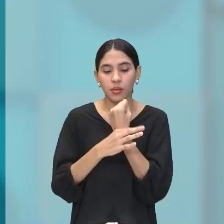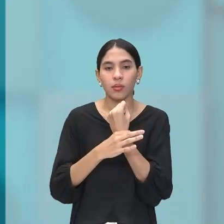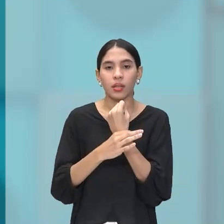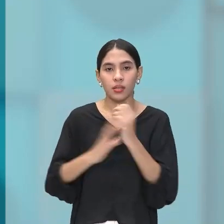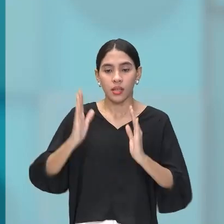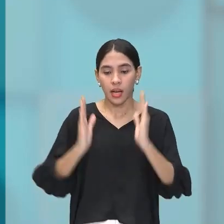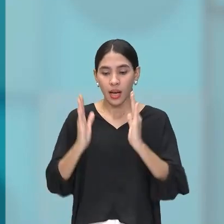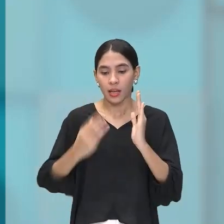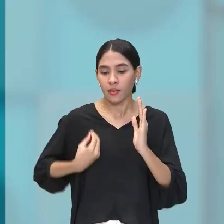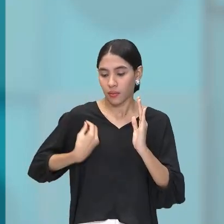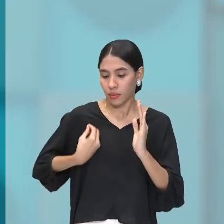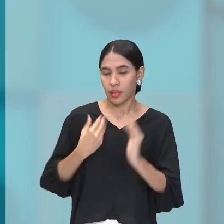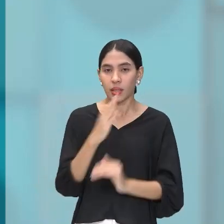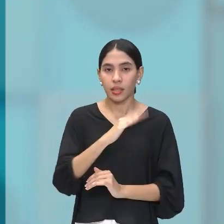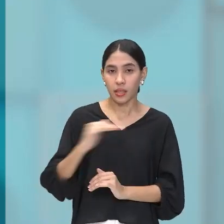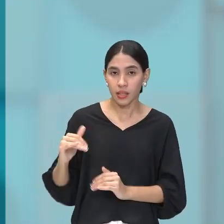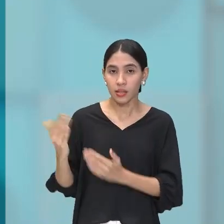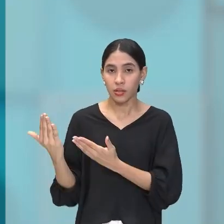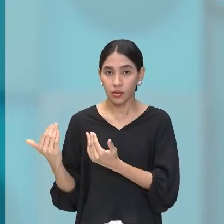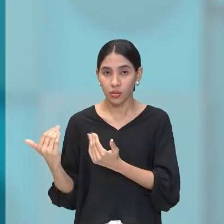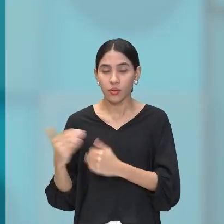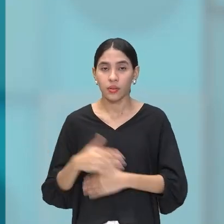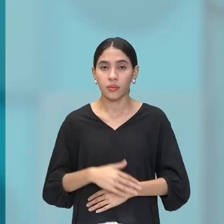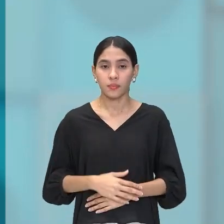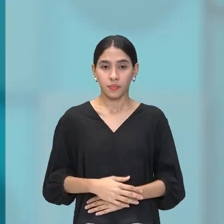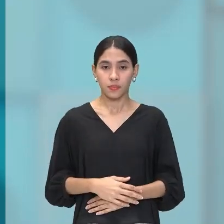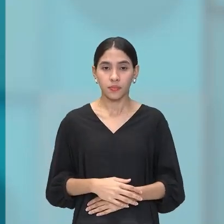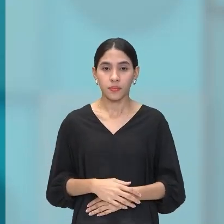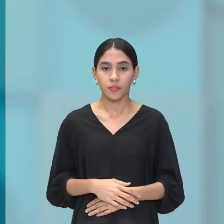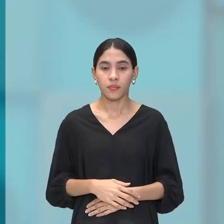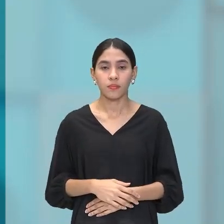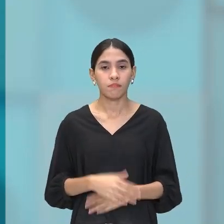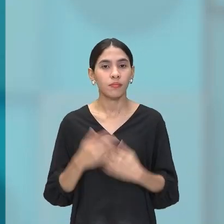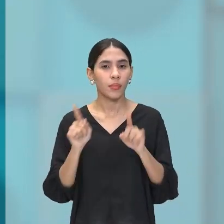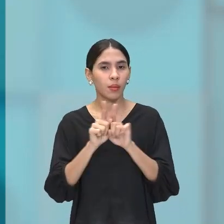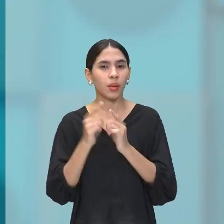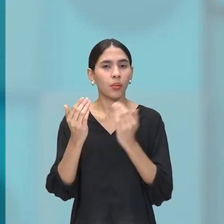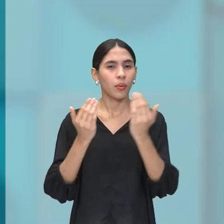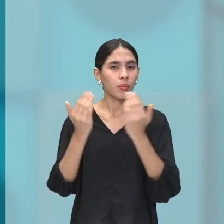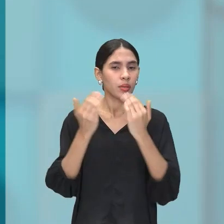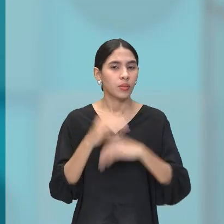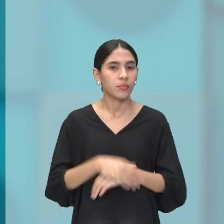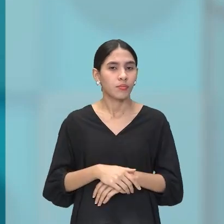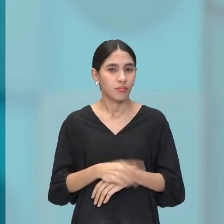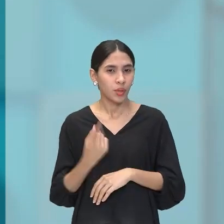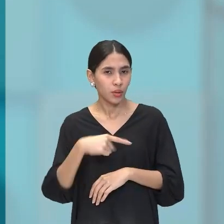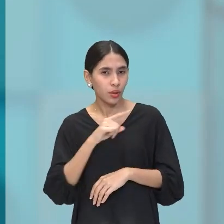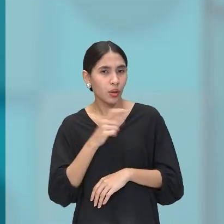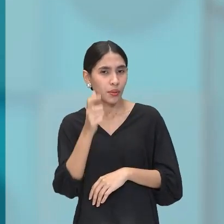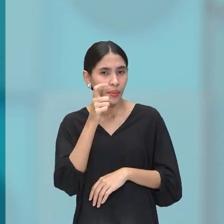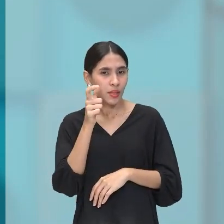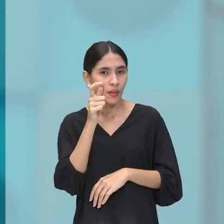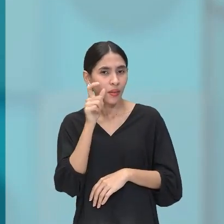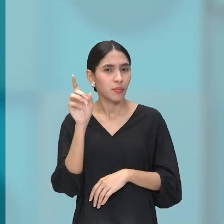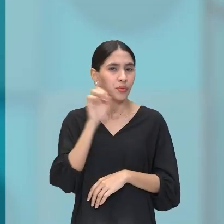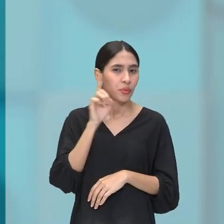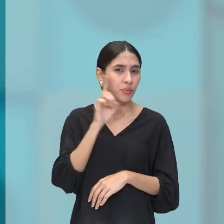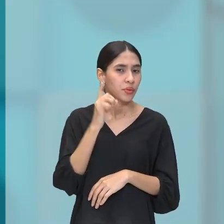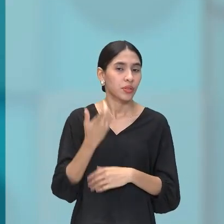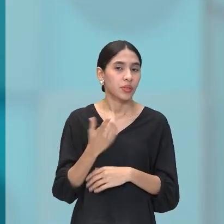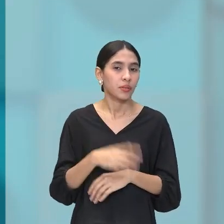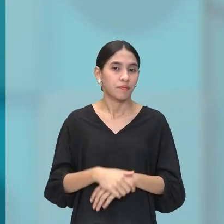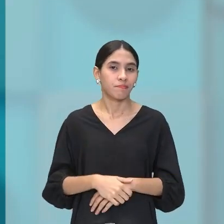vida. E aí, podemos fazer aí um paralelo. Será que nós observamos no nosso cotidiano